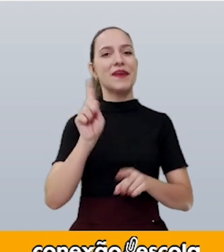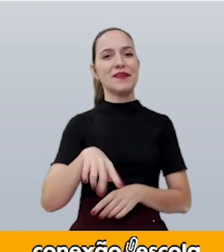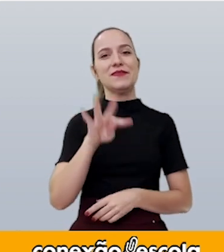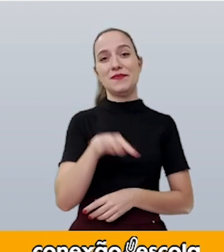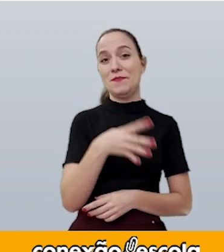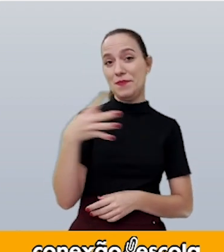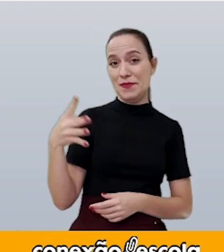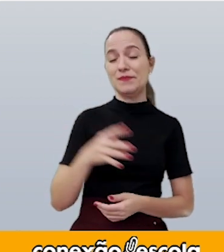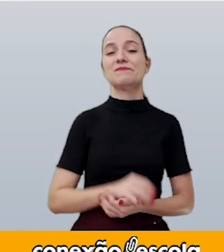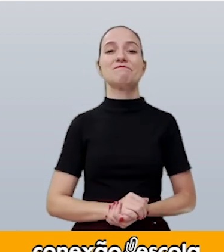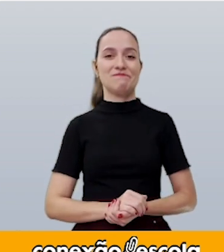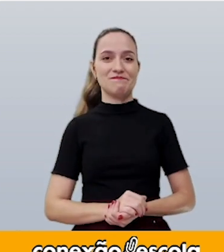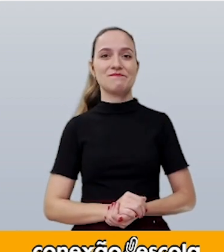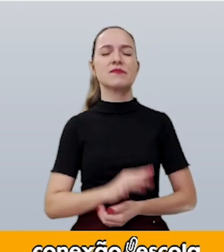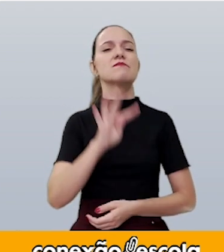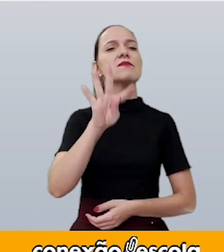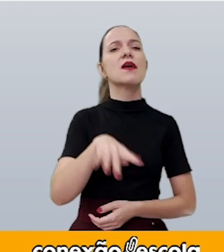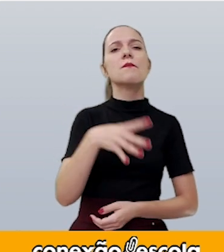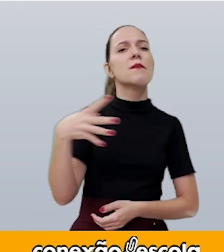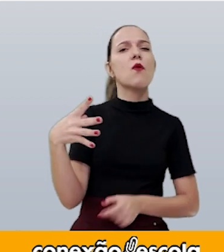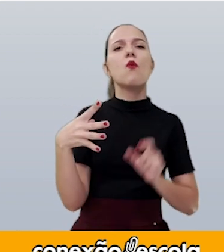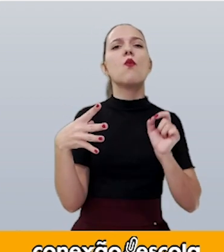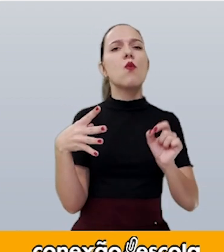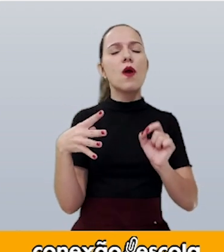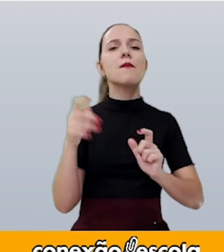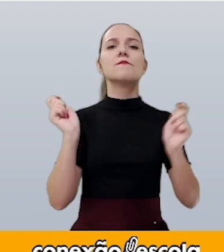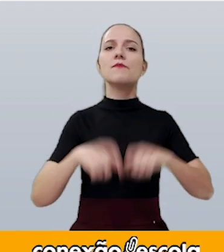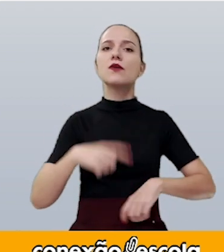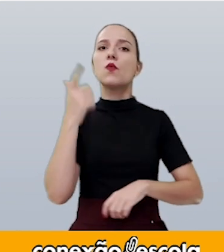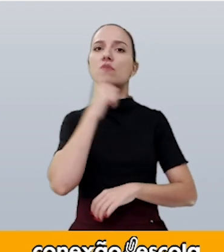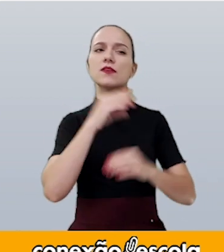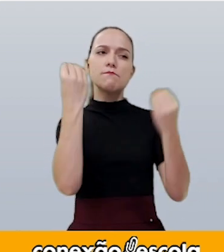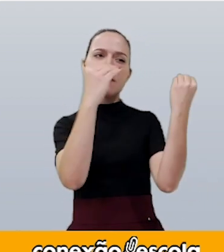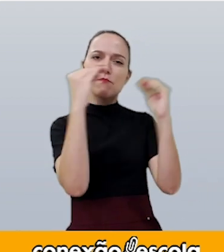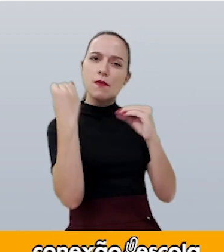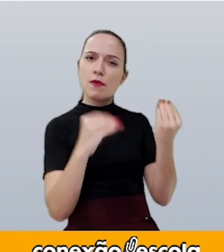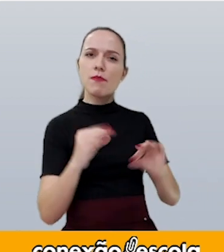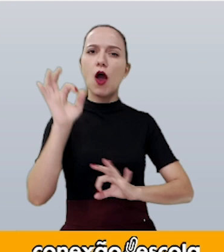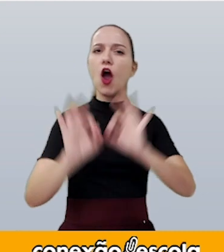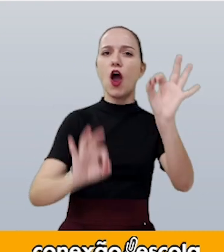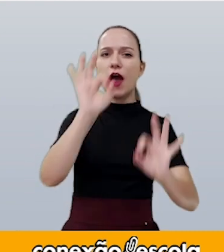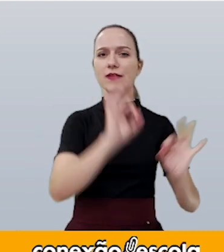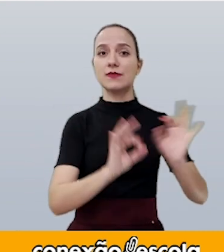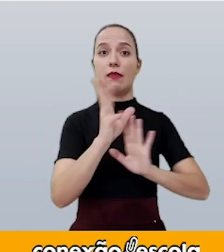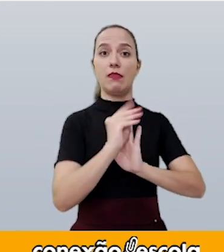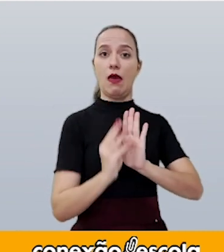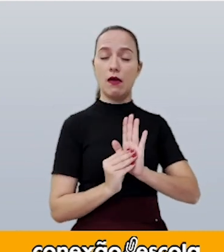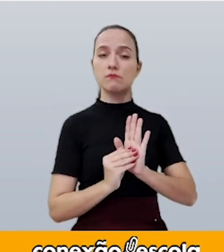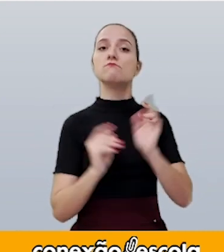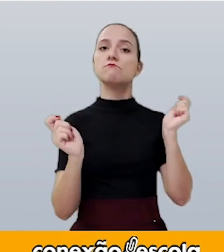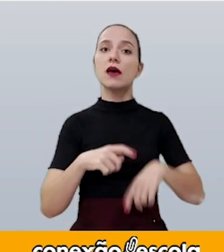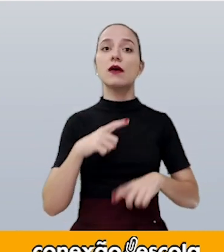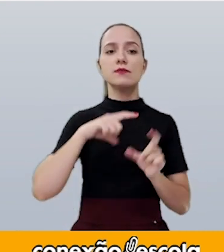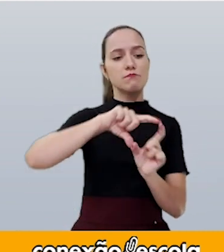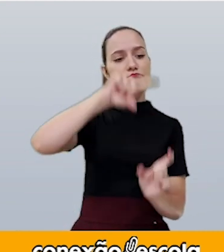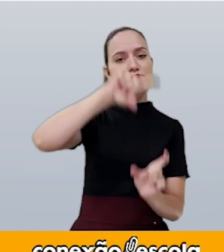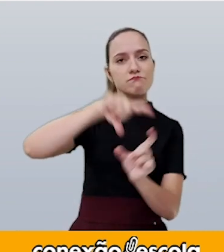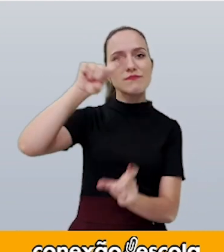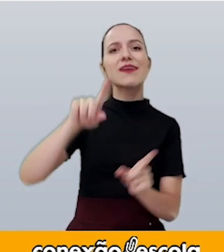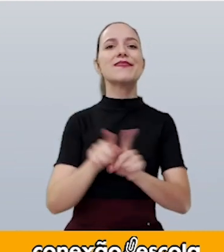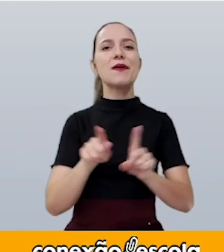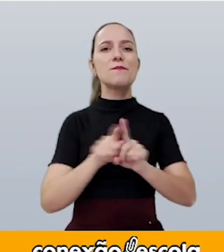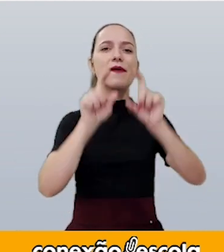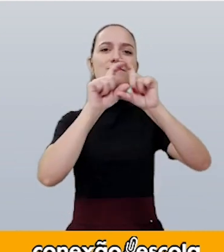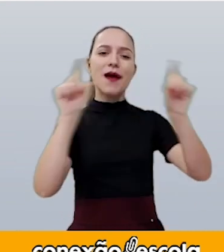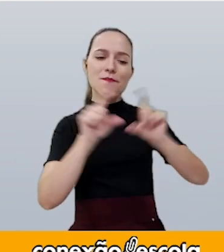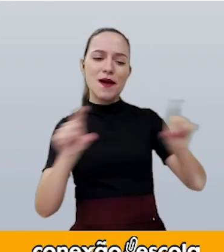tabela. As tabelas são úteis para organizar dados. Utilizamos as colunas e as linhas